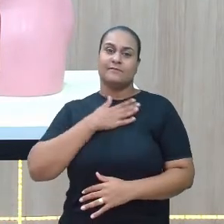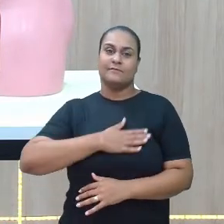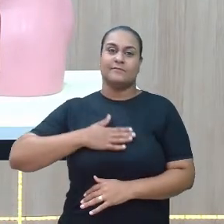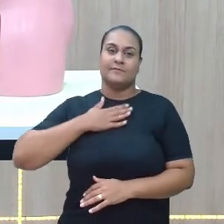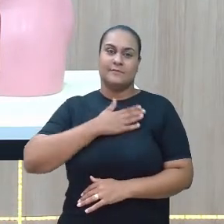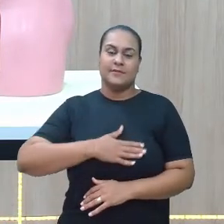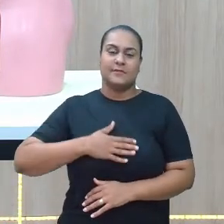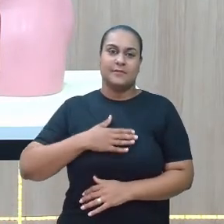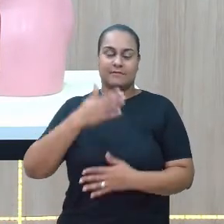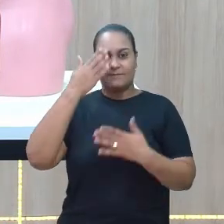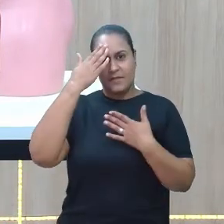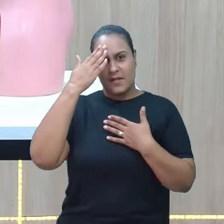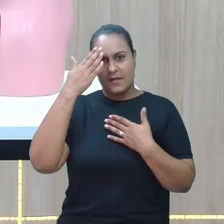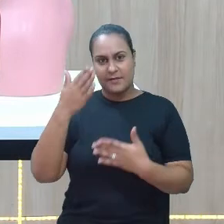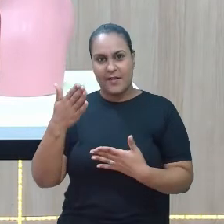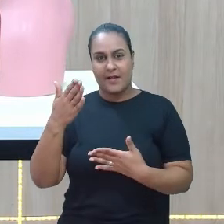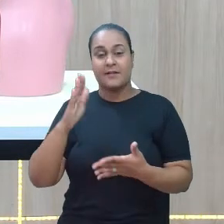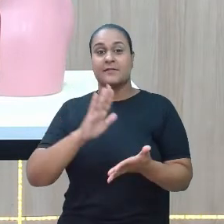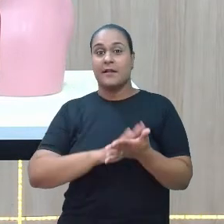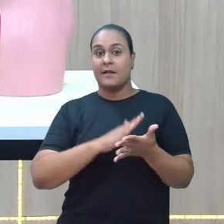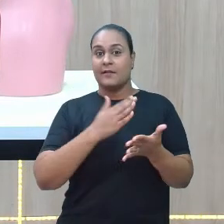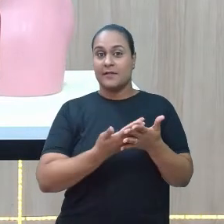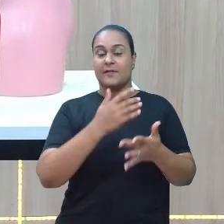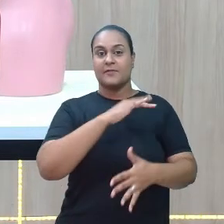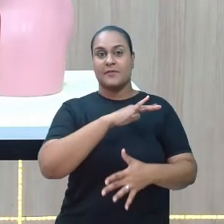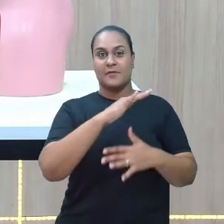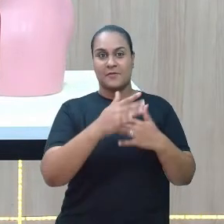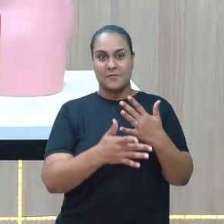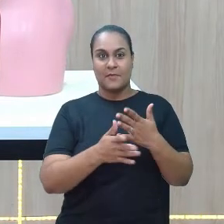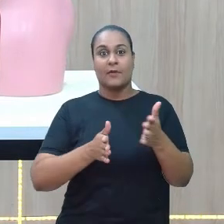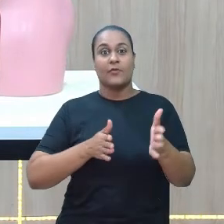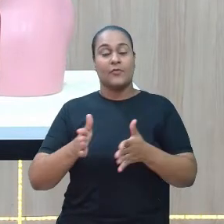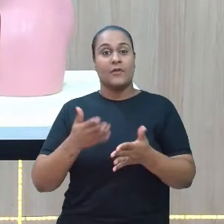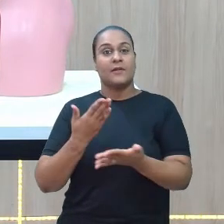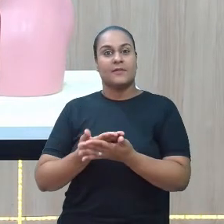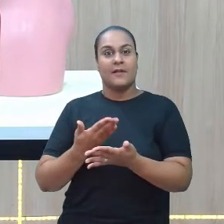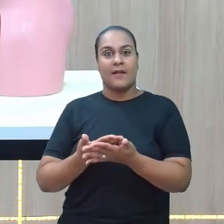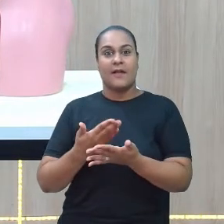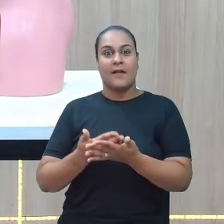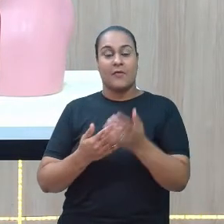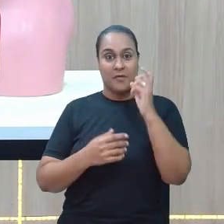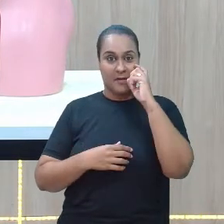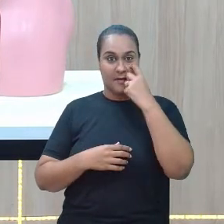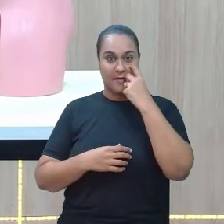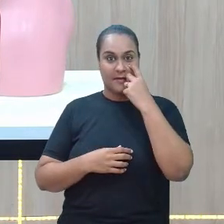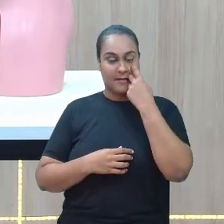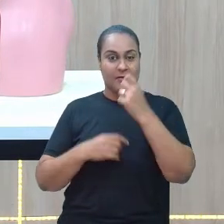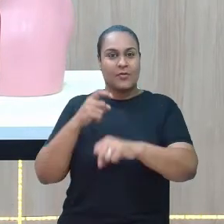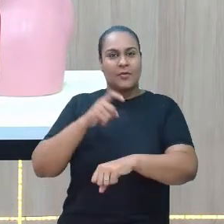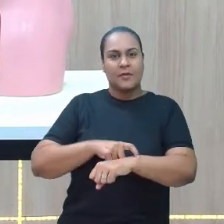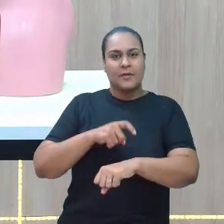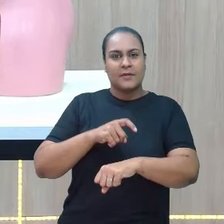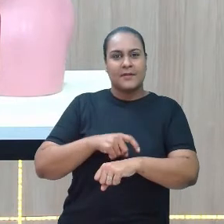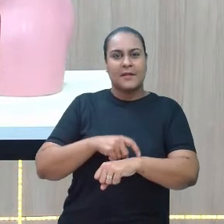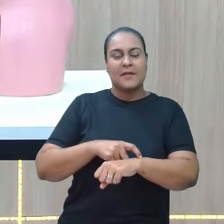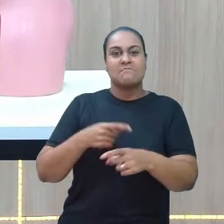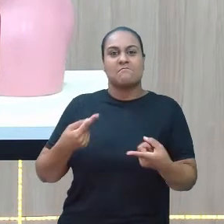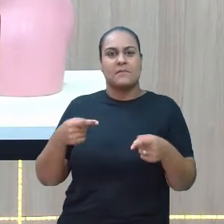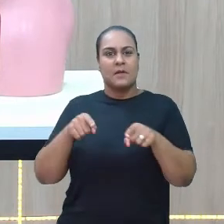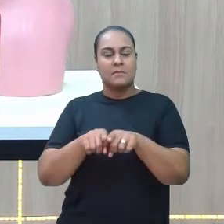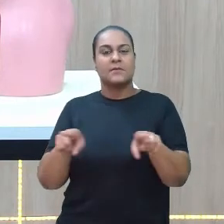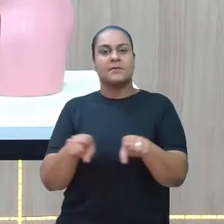gostado. Agradeço à intérprete que passou essa aula conosco, Elaine, pelo tempo, pela